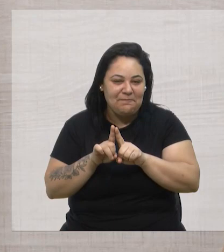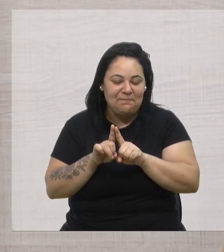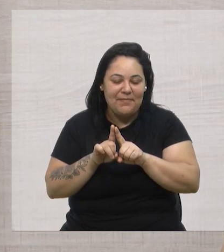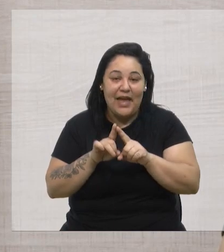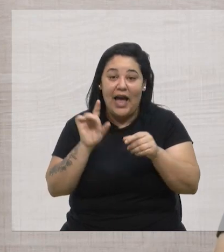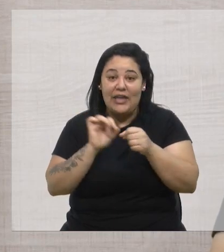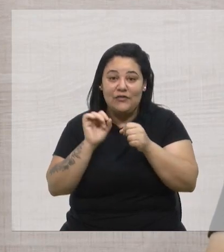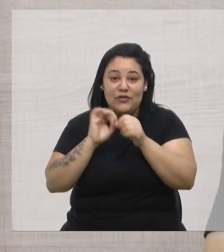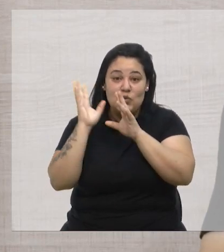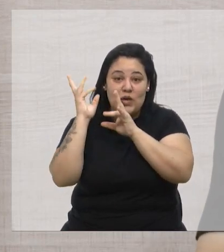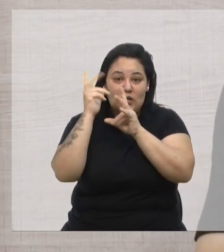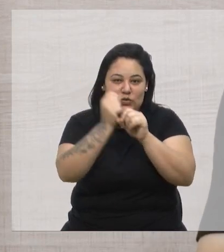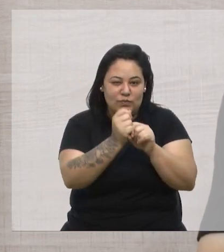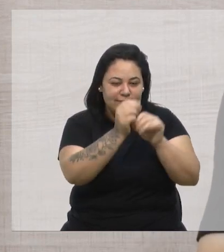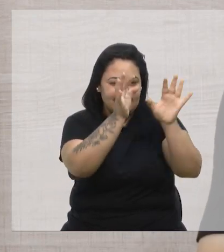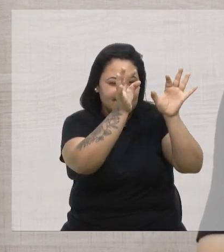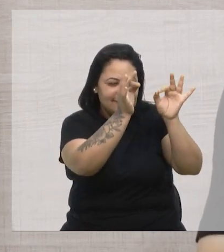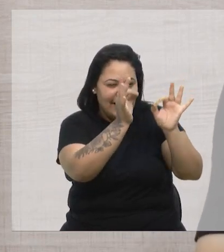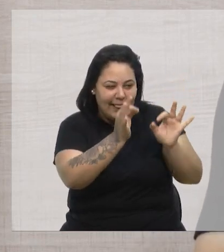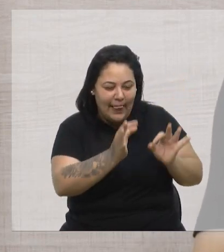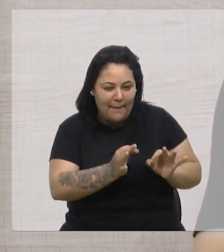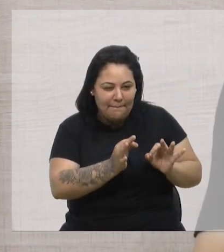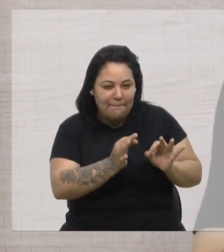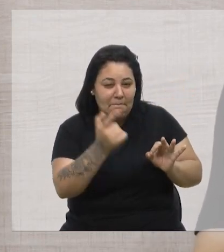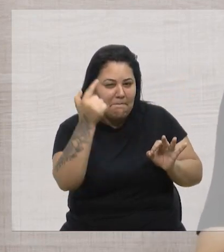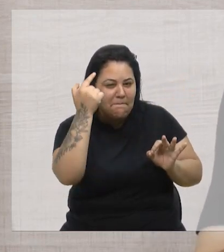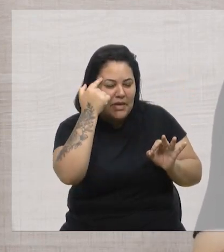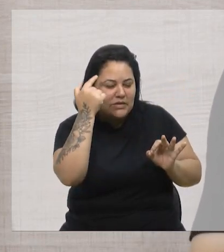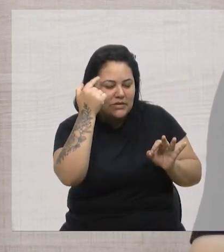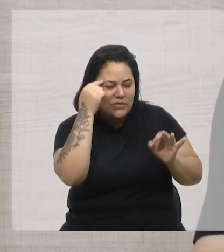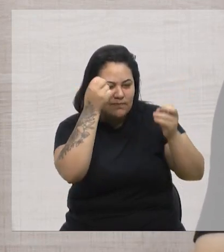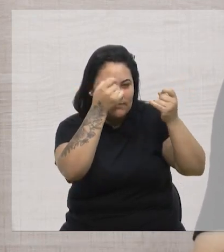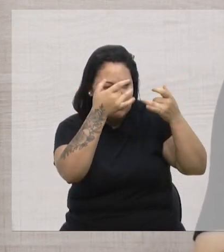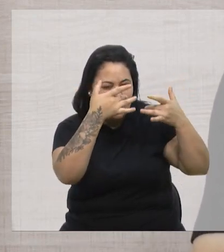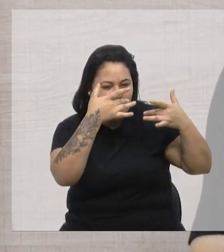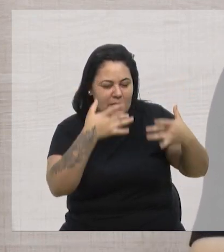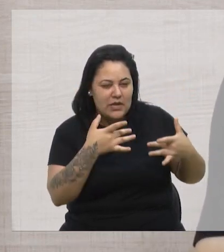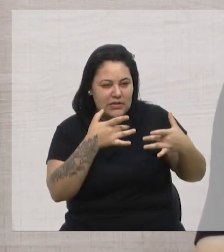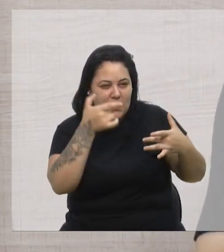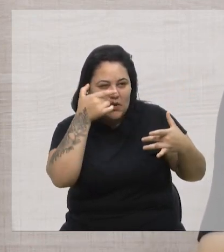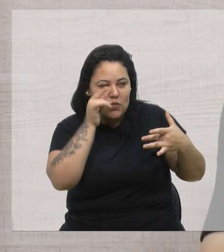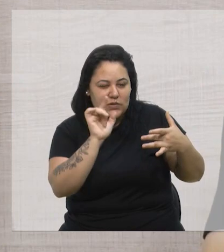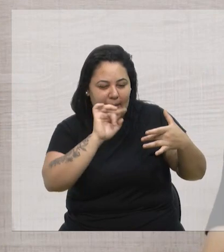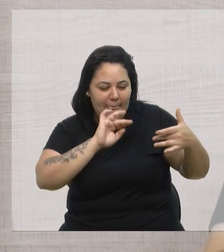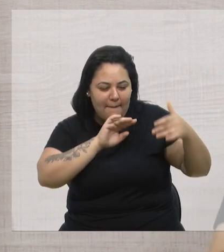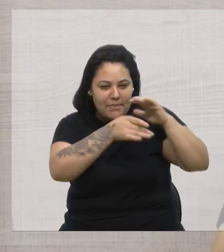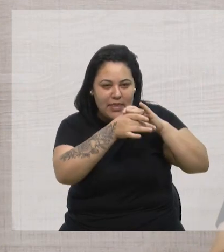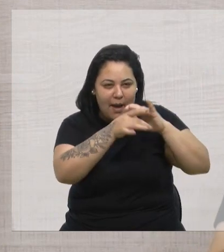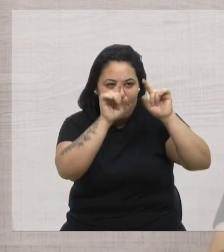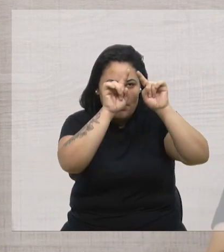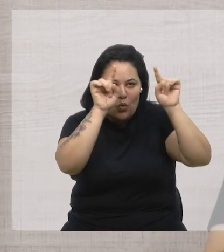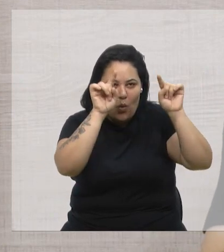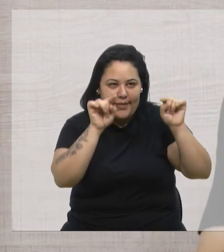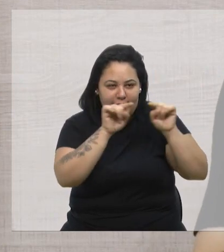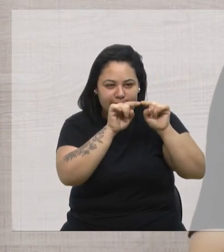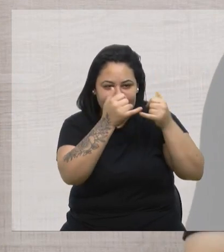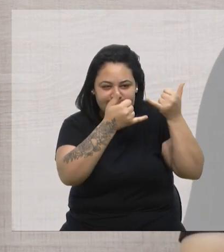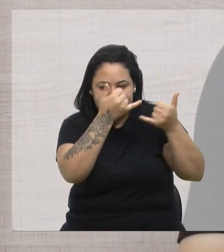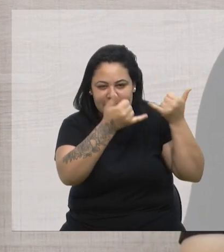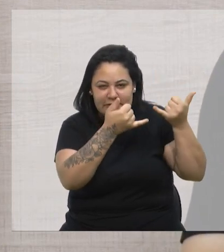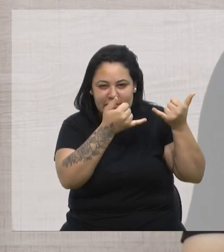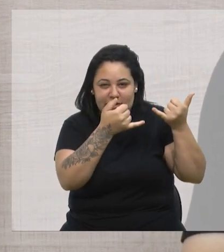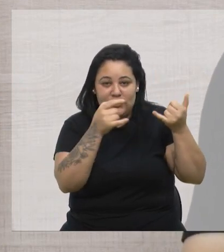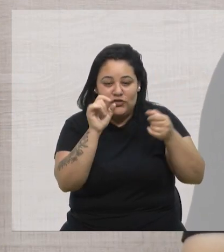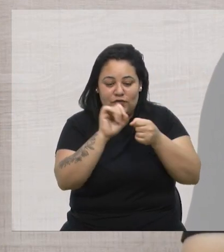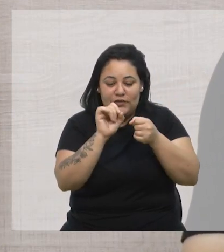e depois eu fiz um resumo desses contos, já pensando num argumento para o quadrinho. E a partir disso a gente fez